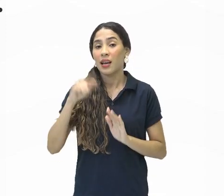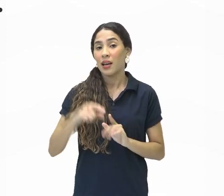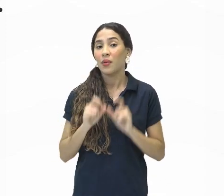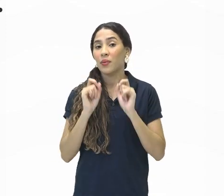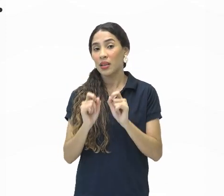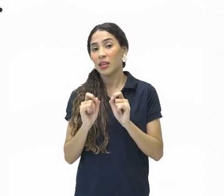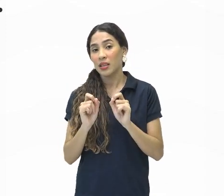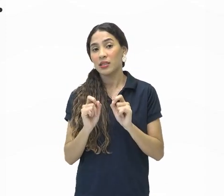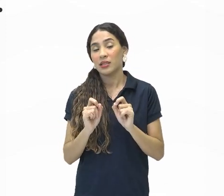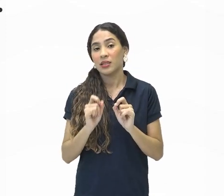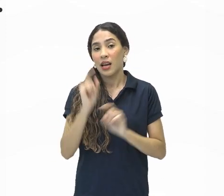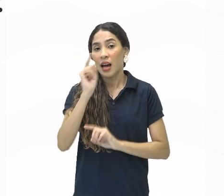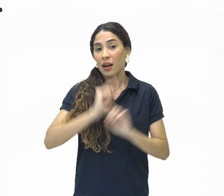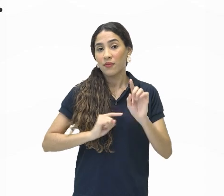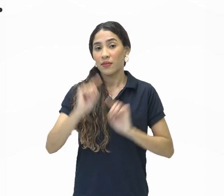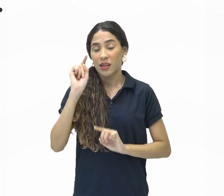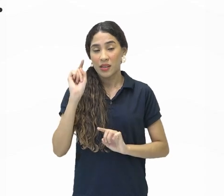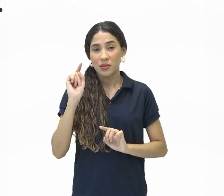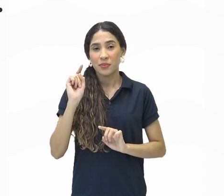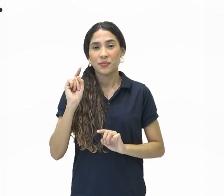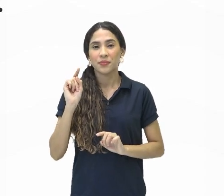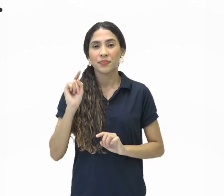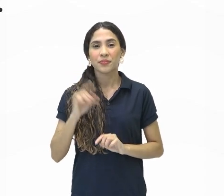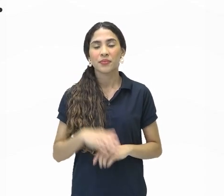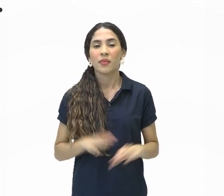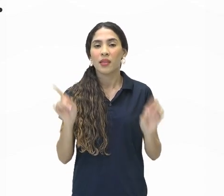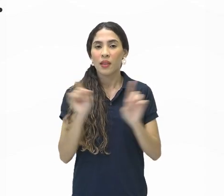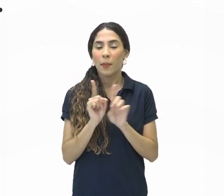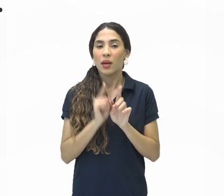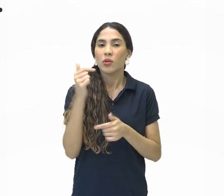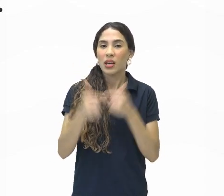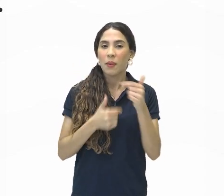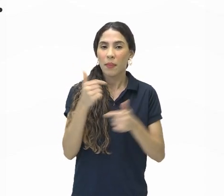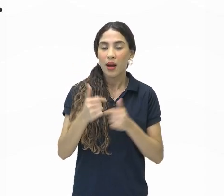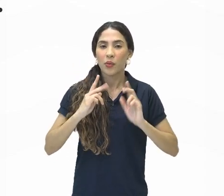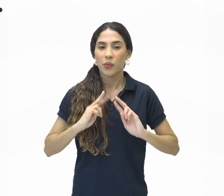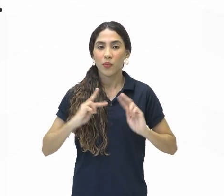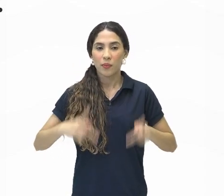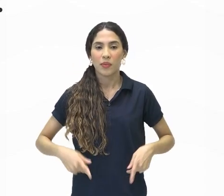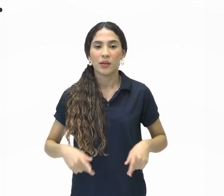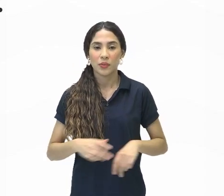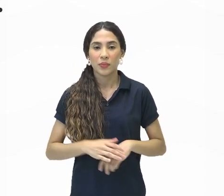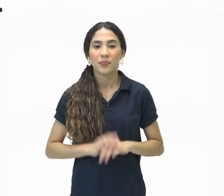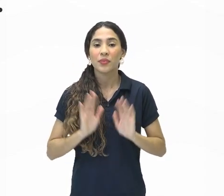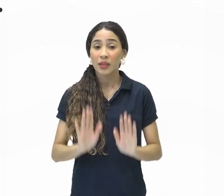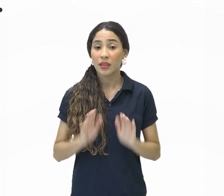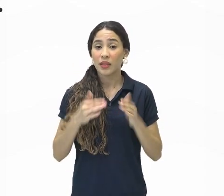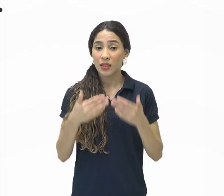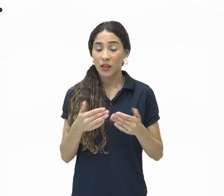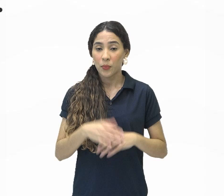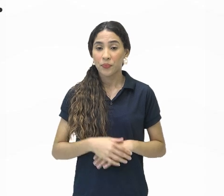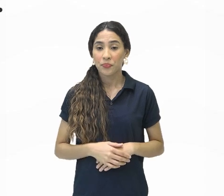falando desse avanço e o trabalho humano. Então,